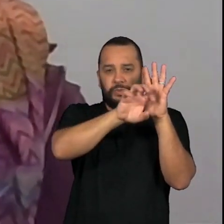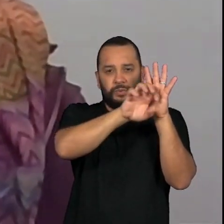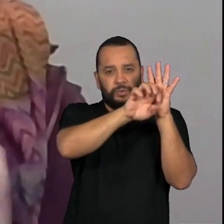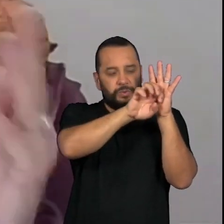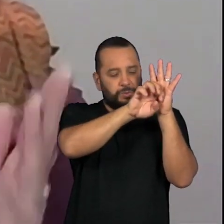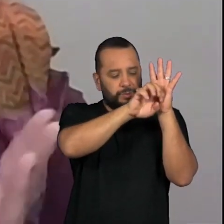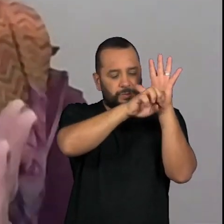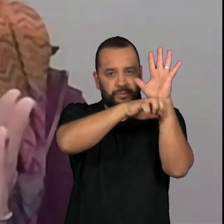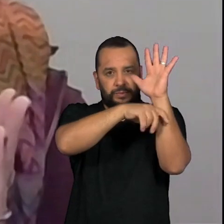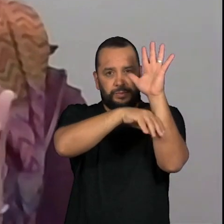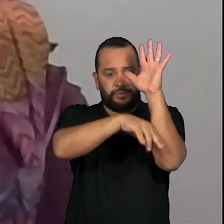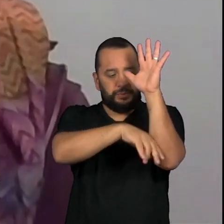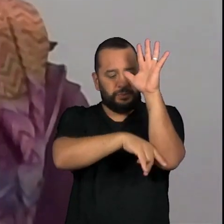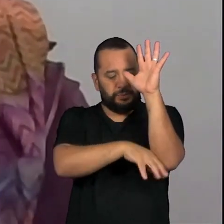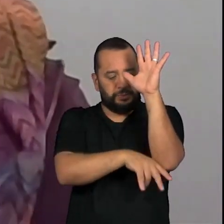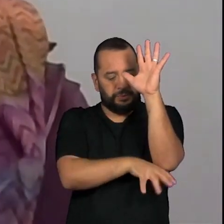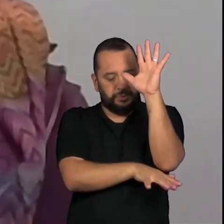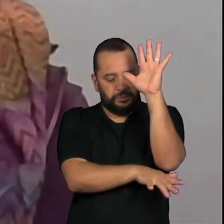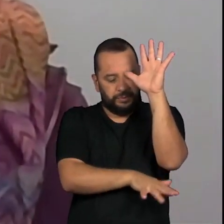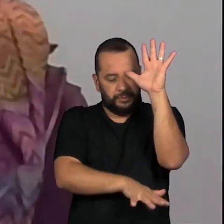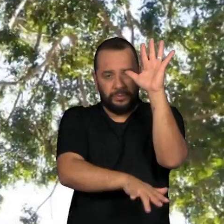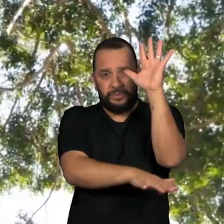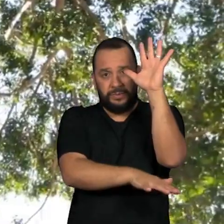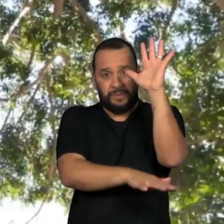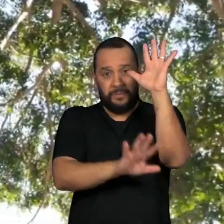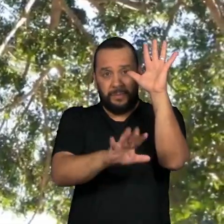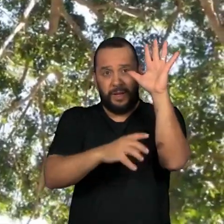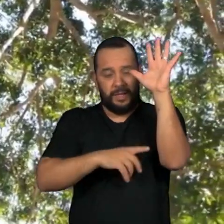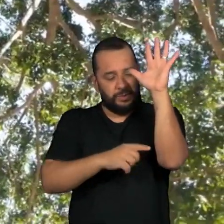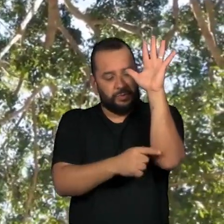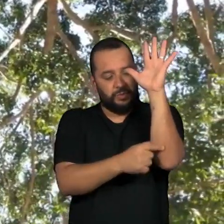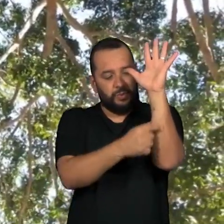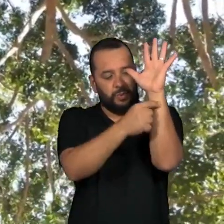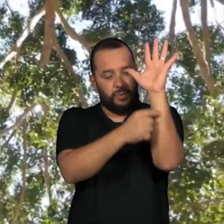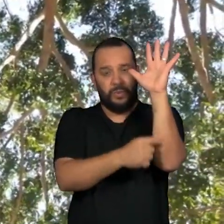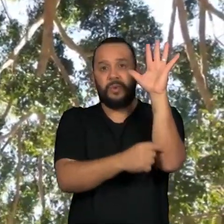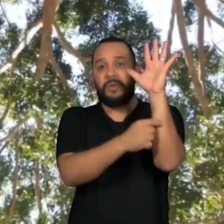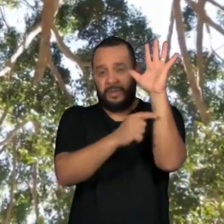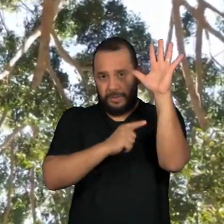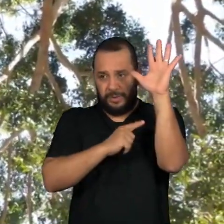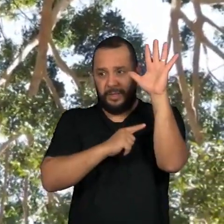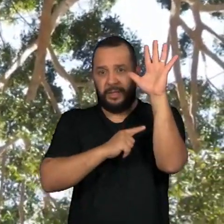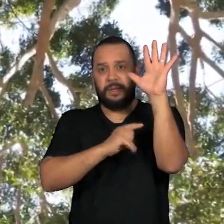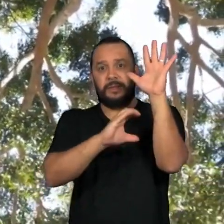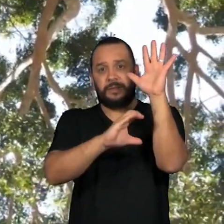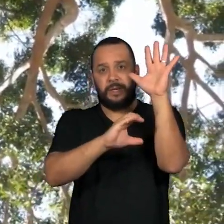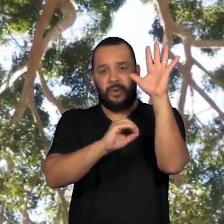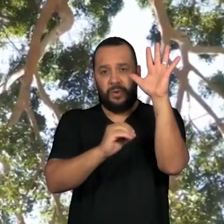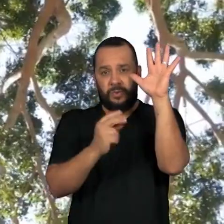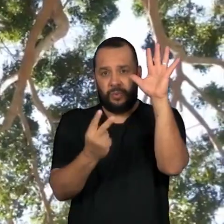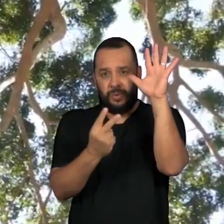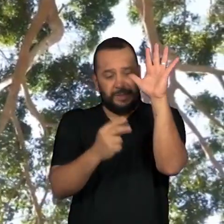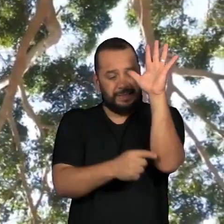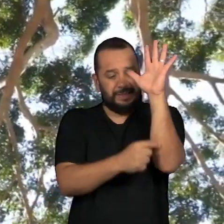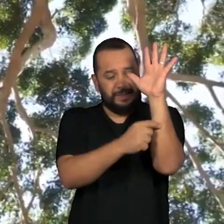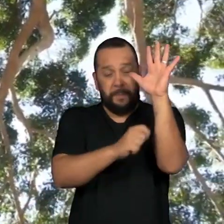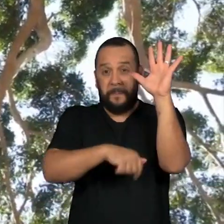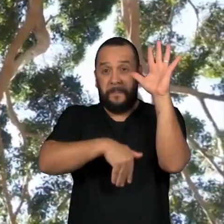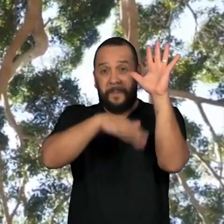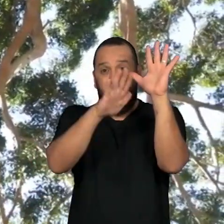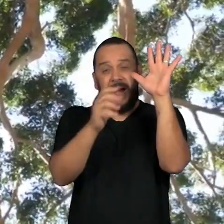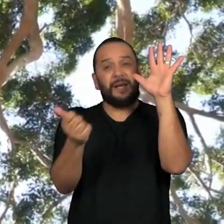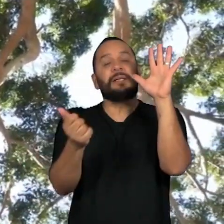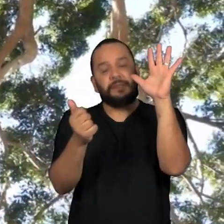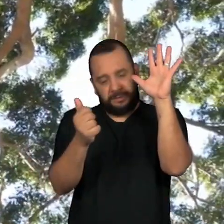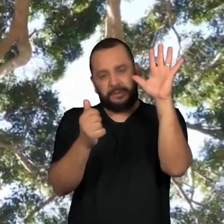termos proporcionais, o tronco ele estoca mais carbono do que folhas e raízes. Isso significa que ela vai ter uma